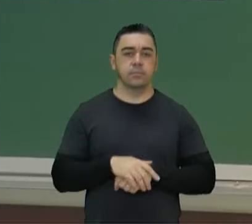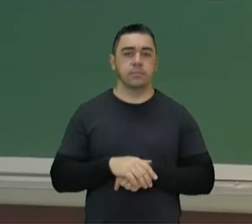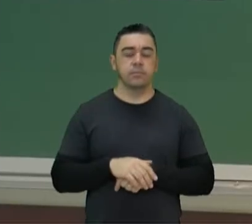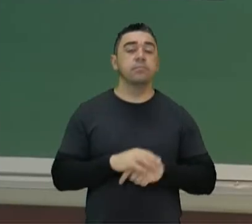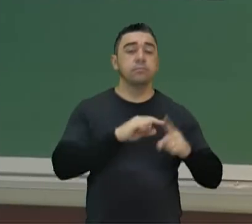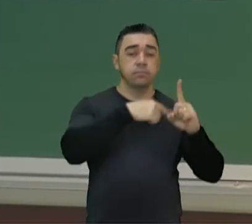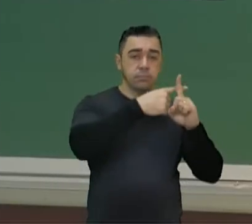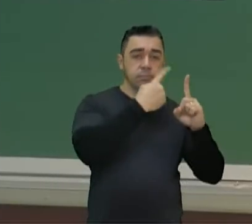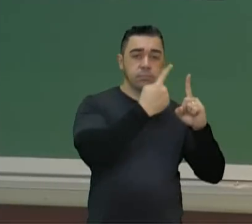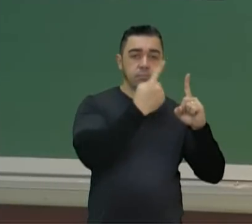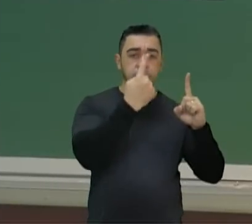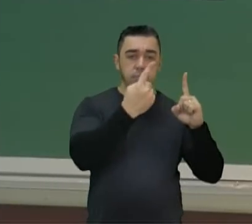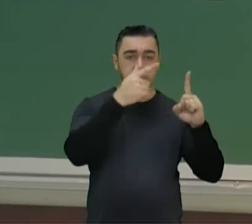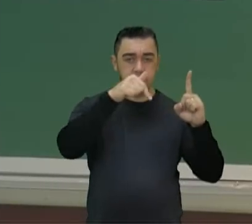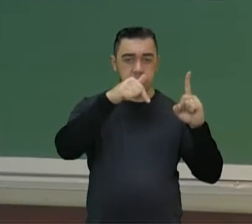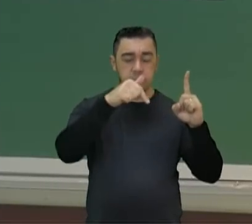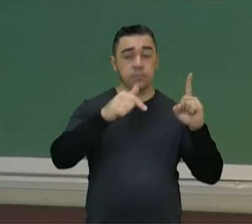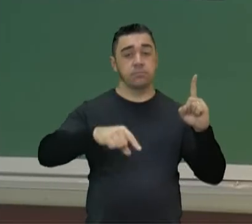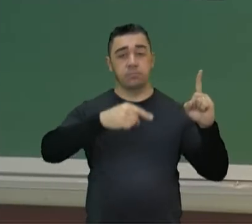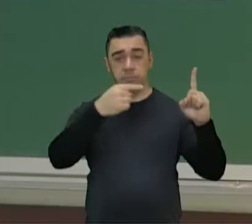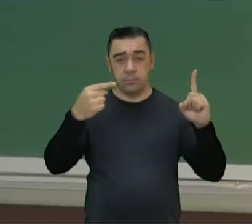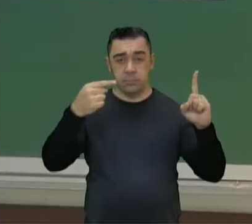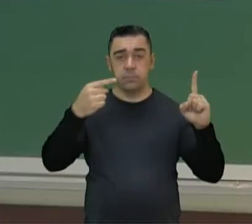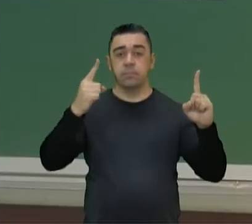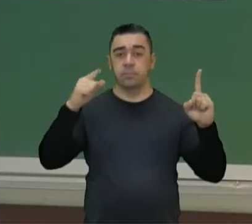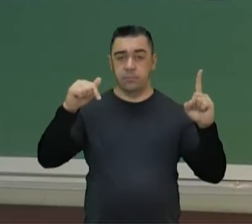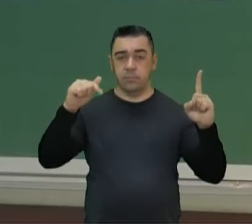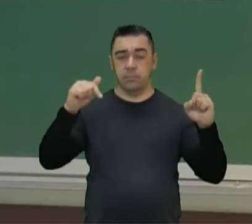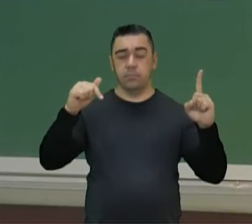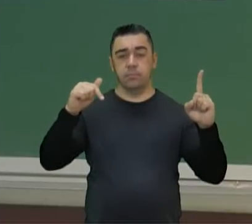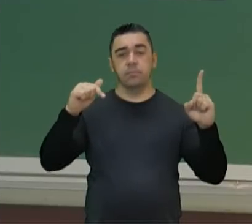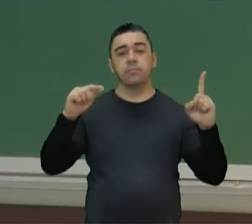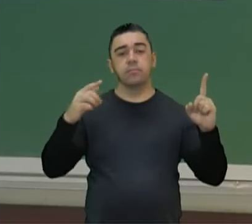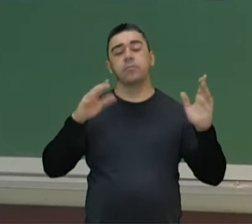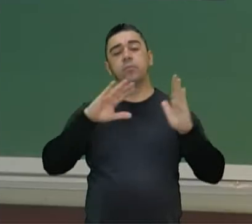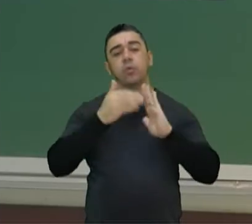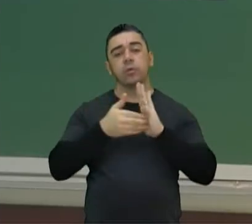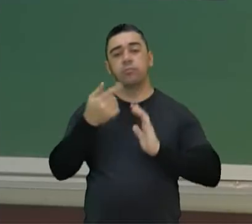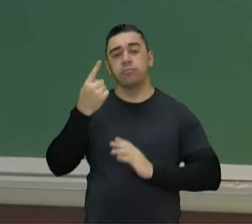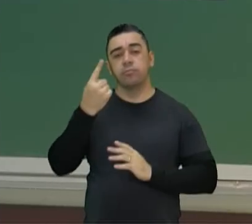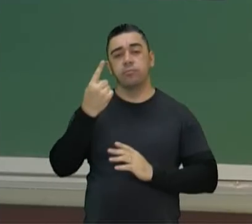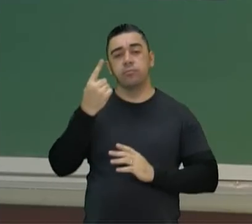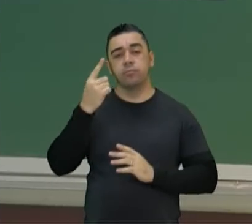Mais 117 com o menos 17, arredonda-se para 100.